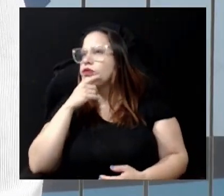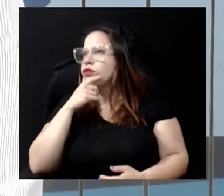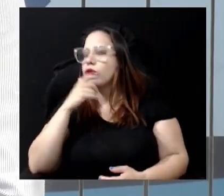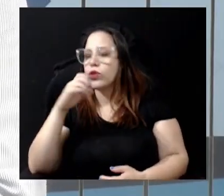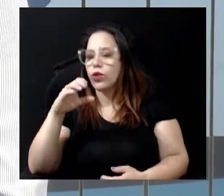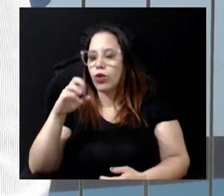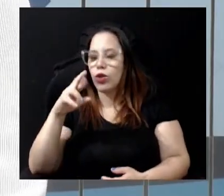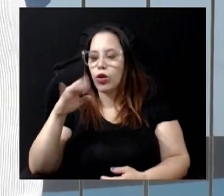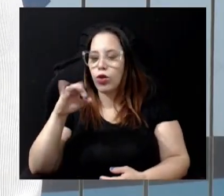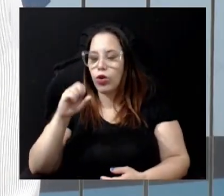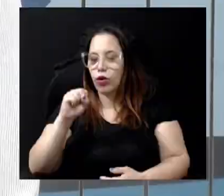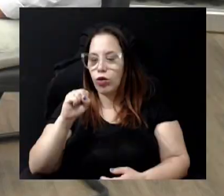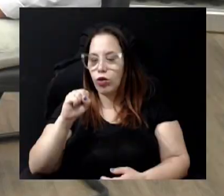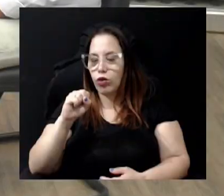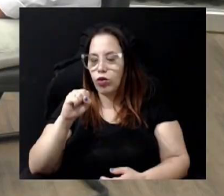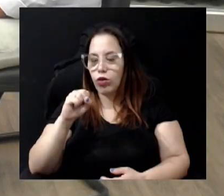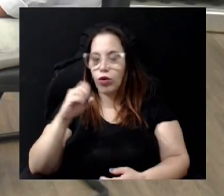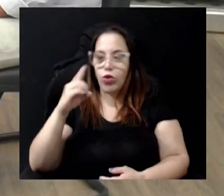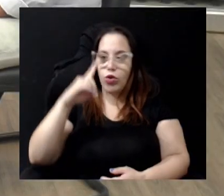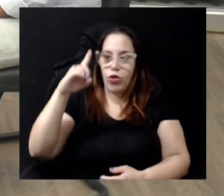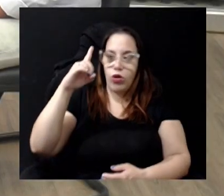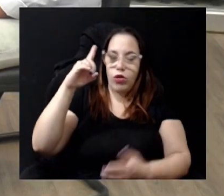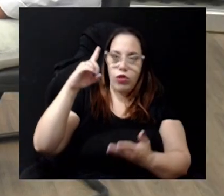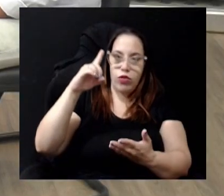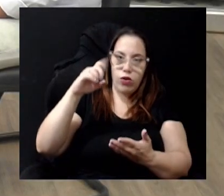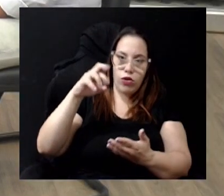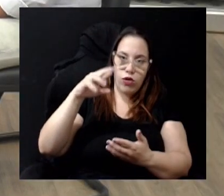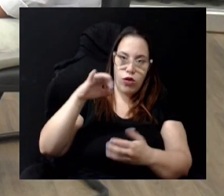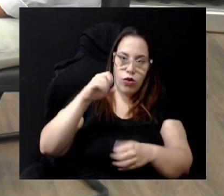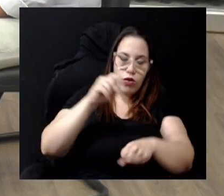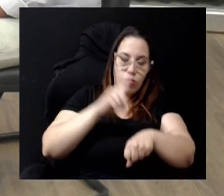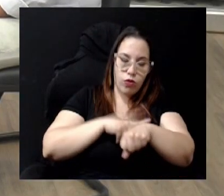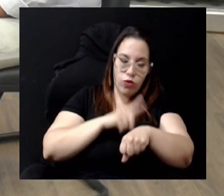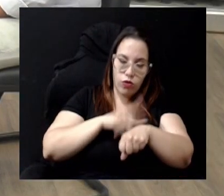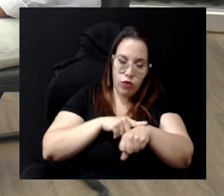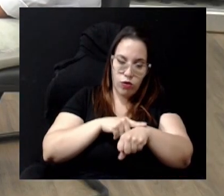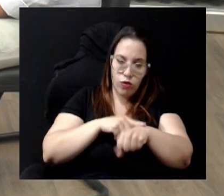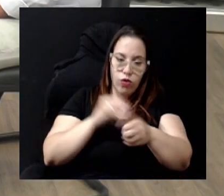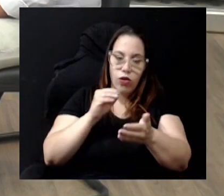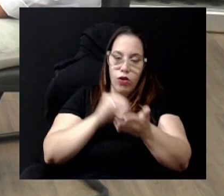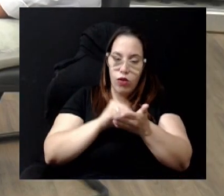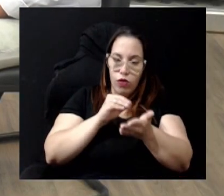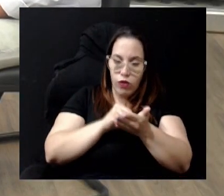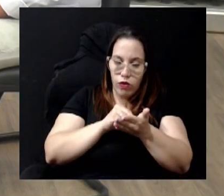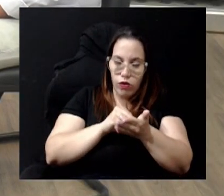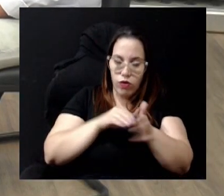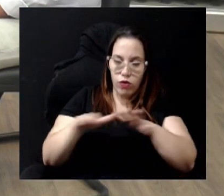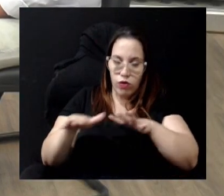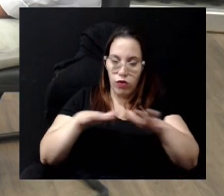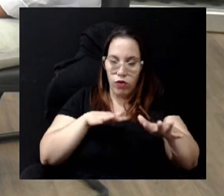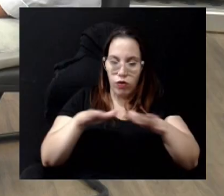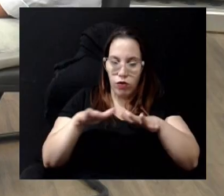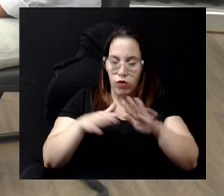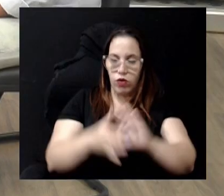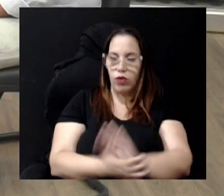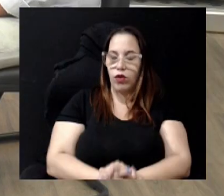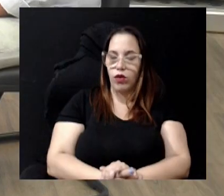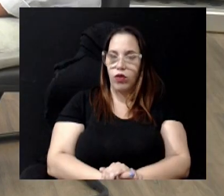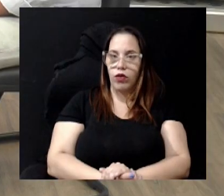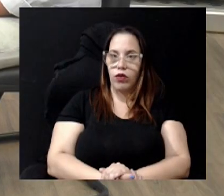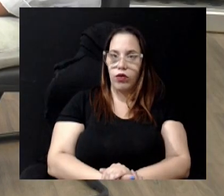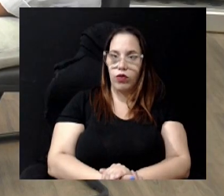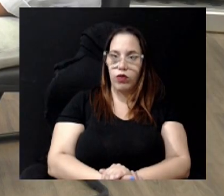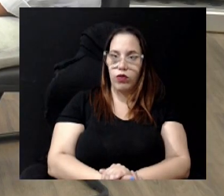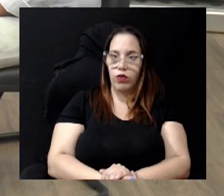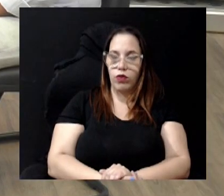o deus Cronos, o deus do relógio, pautem os nossos passos, fazer esse alinhamento orgânico com os efeitos da